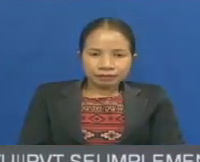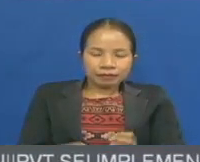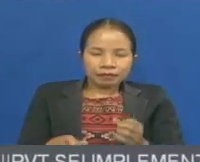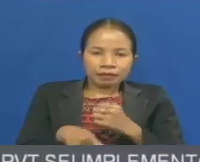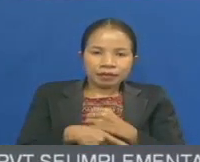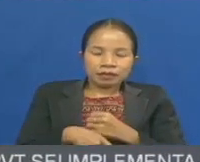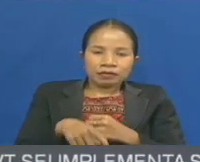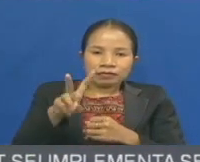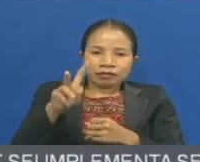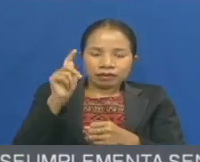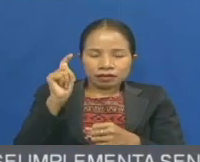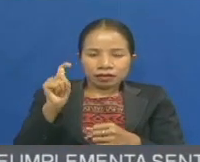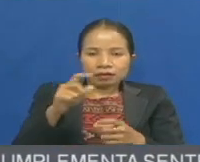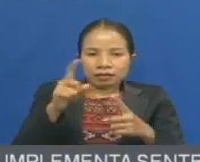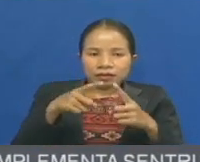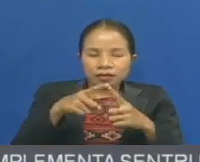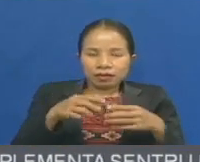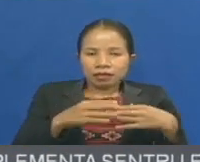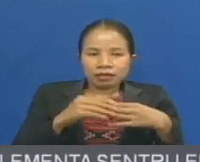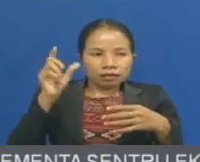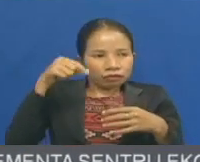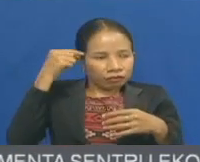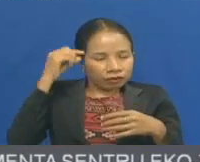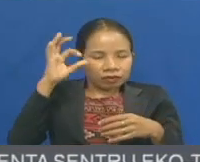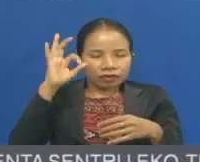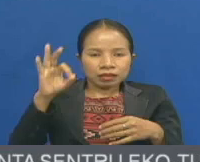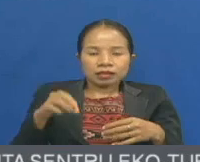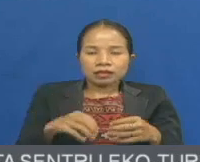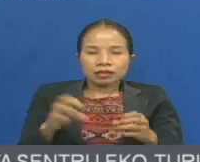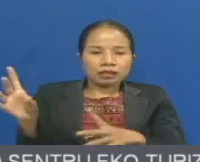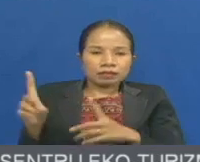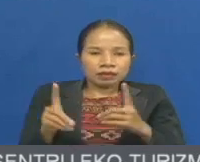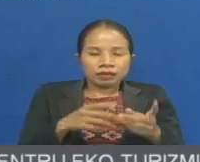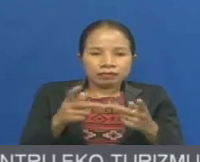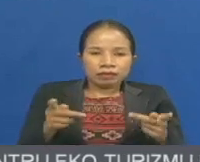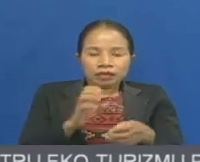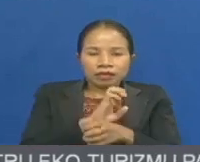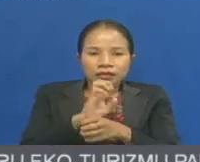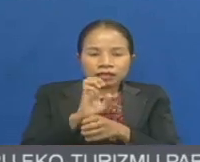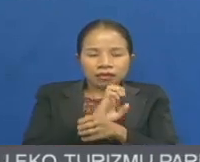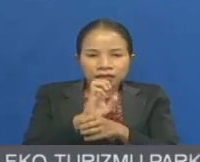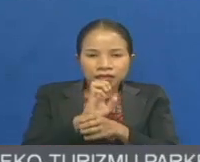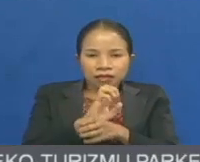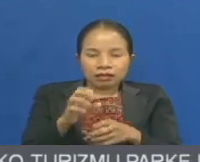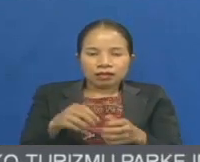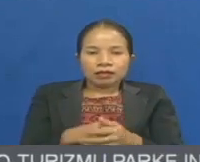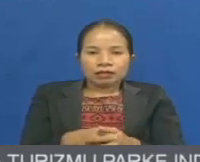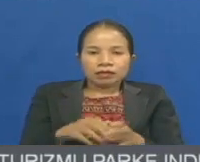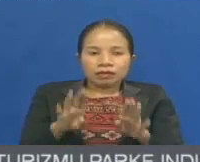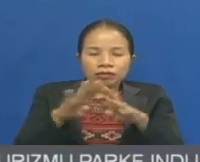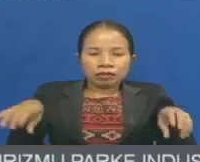Partido Os Verdes de Timor, o Engira lidera governo da CIA, se implementa centro ecoturismo na indústria